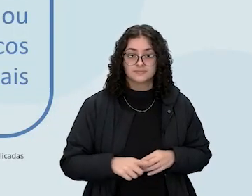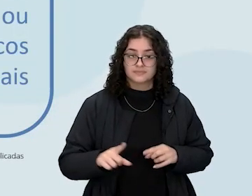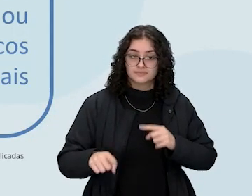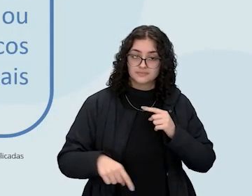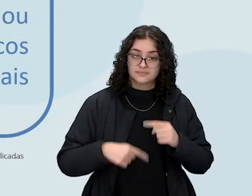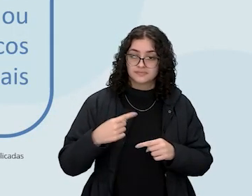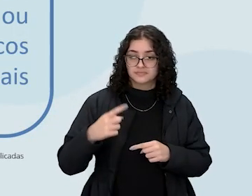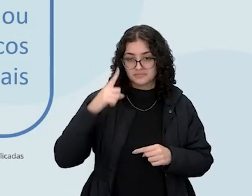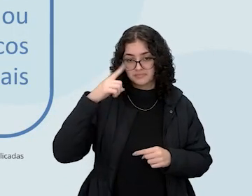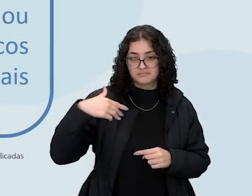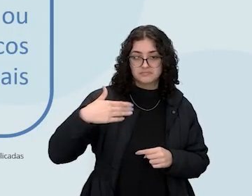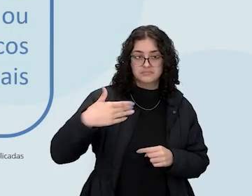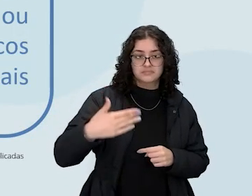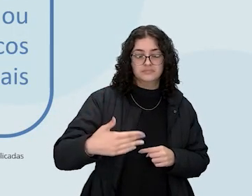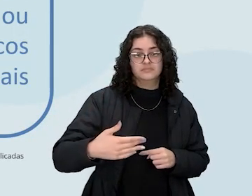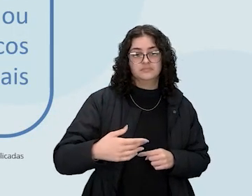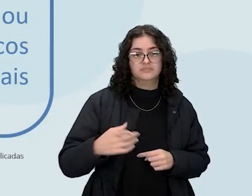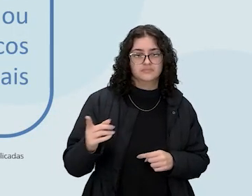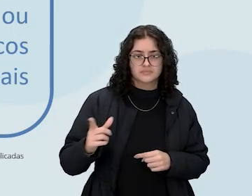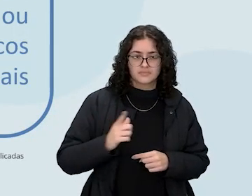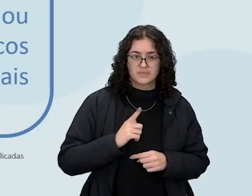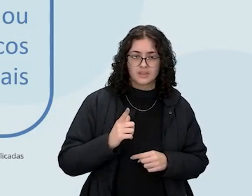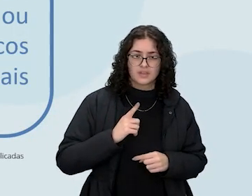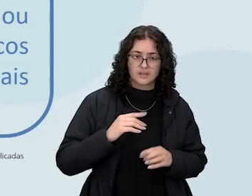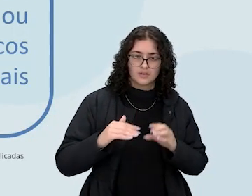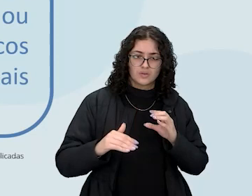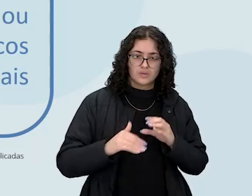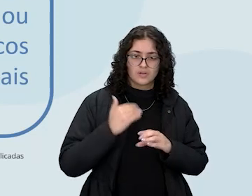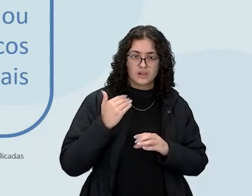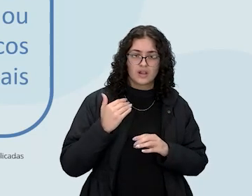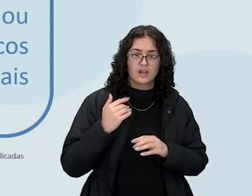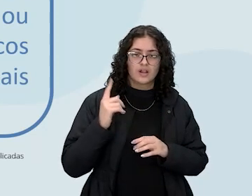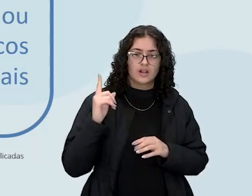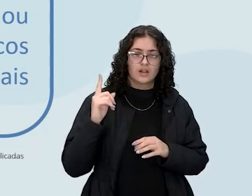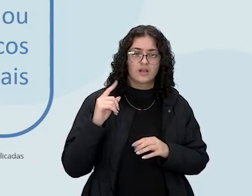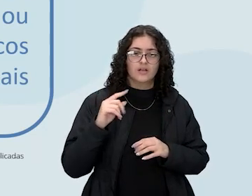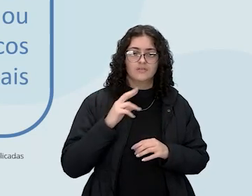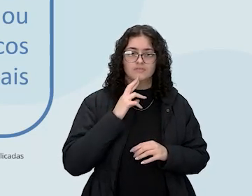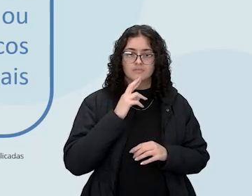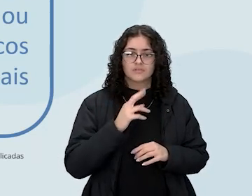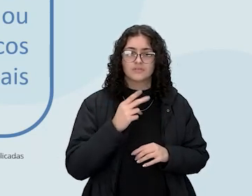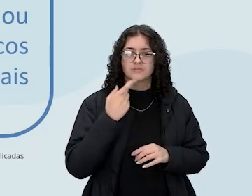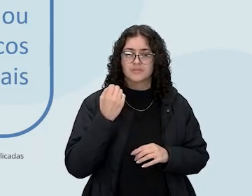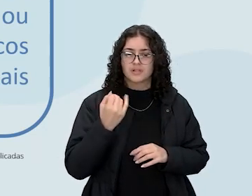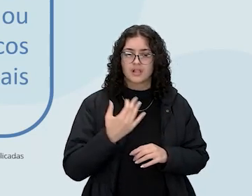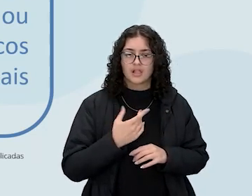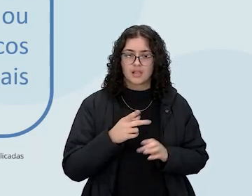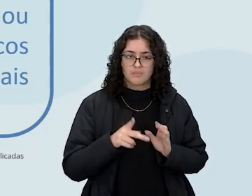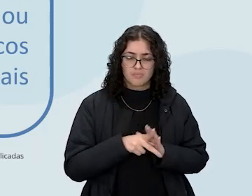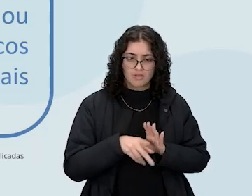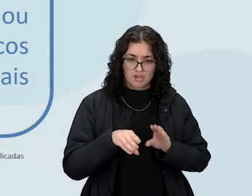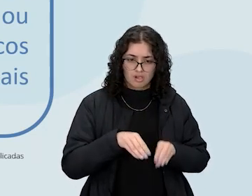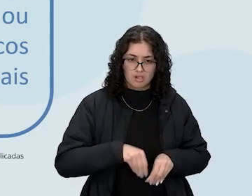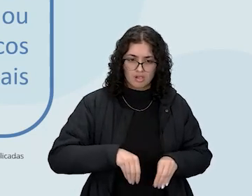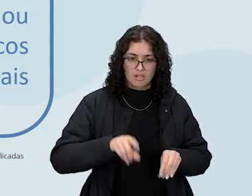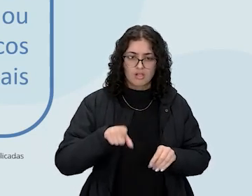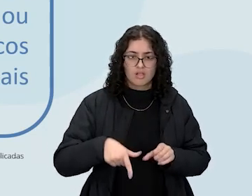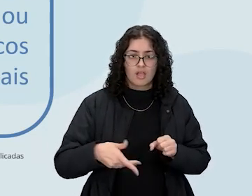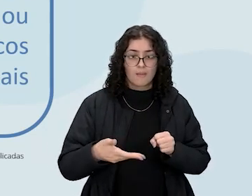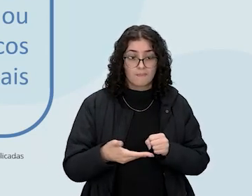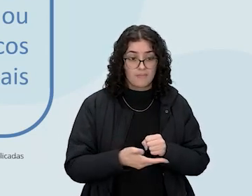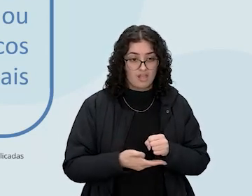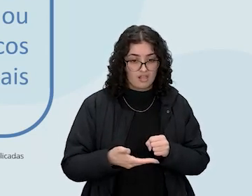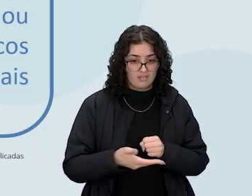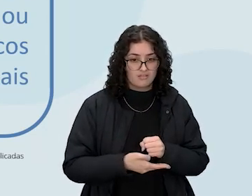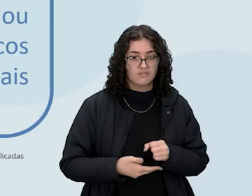Depois de alguns dias, recebeu pelo correio o resultado do teste, que dizia que o seu solo era